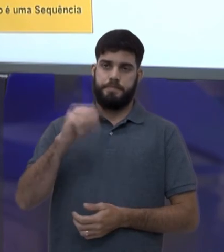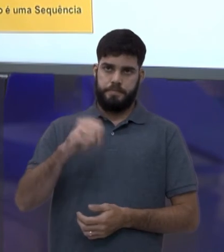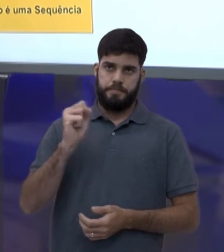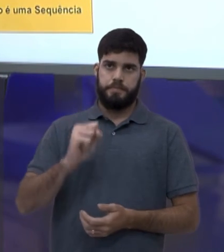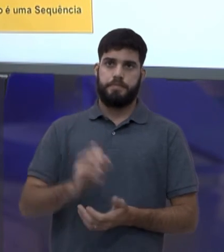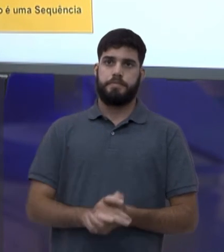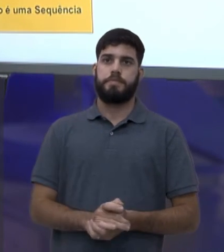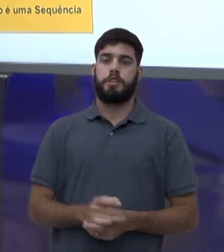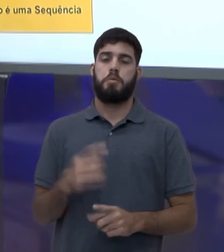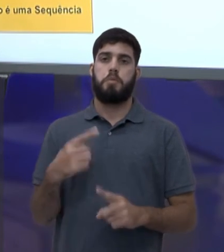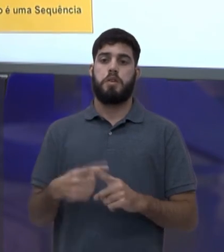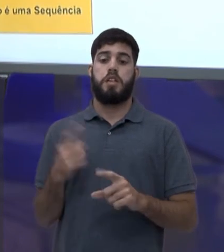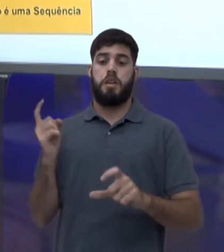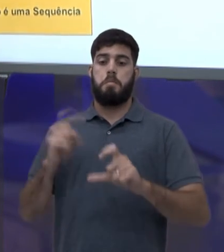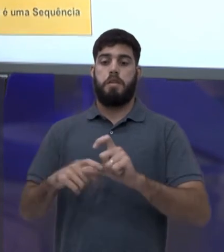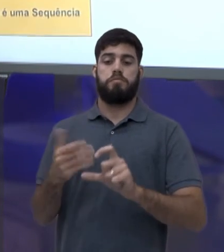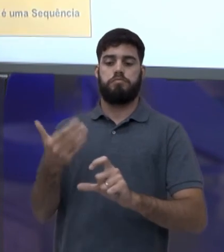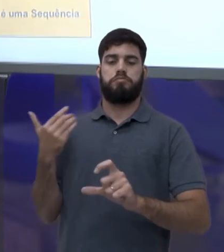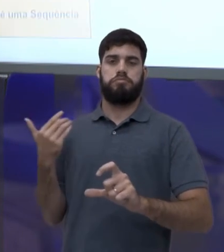dar continuidade.